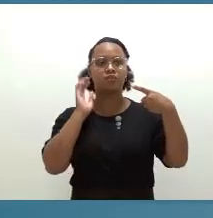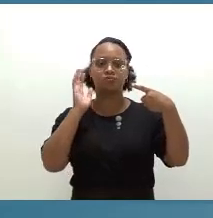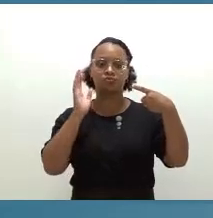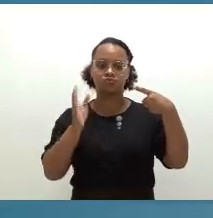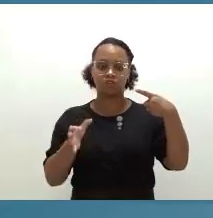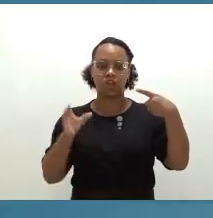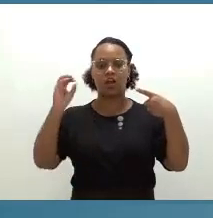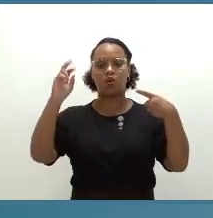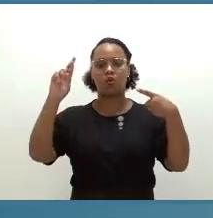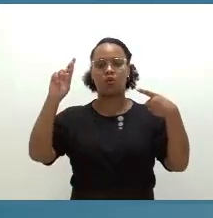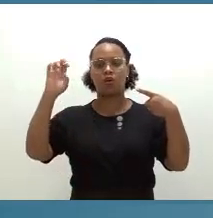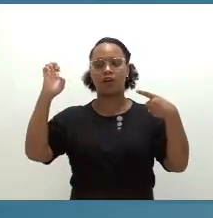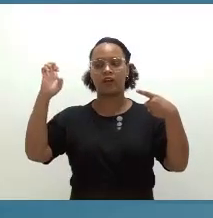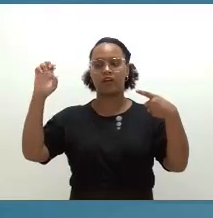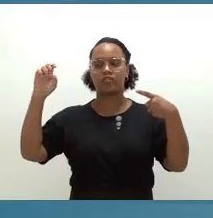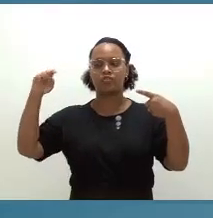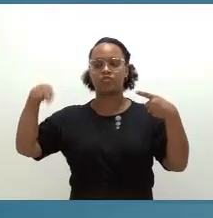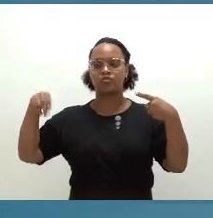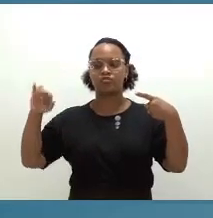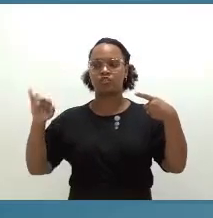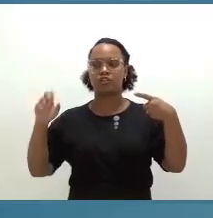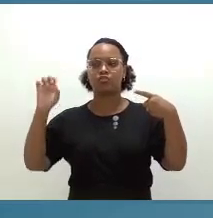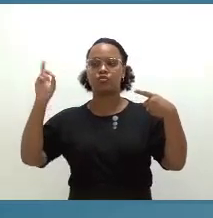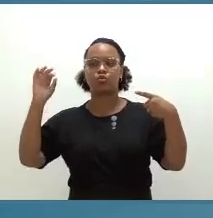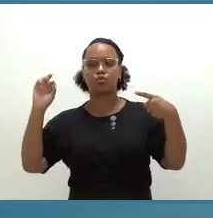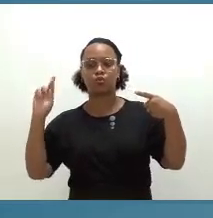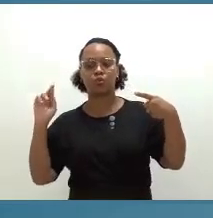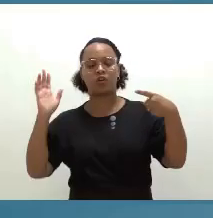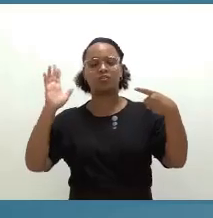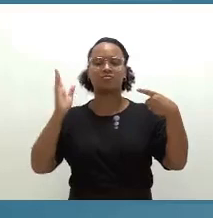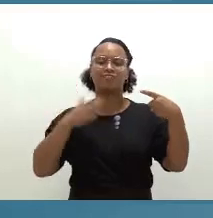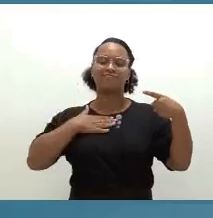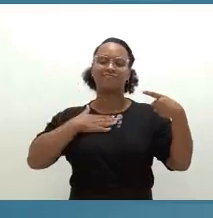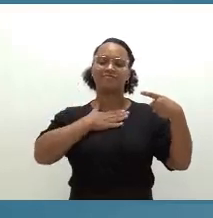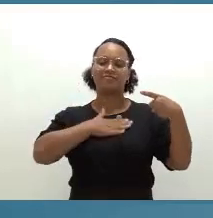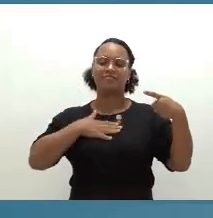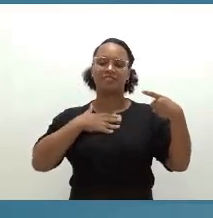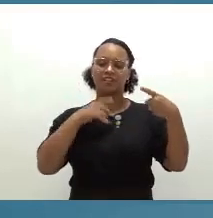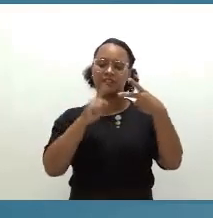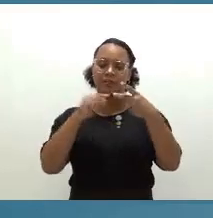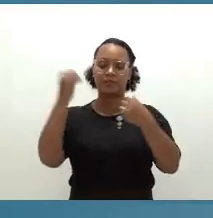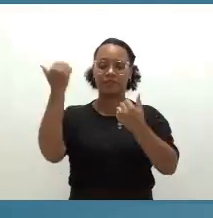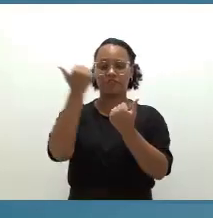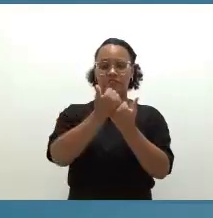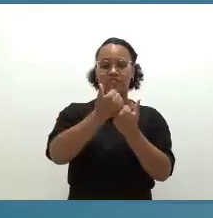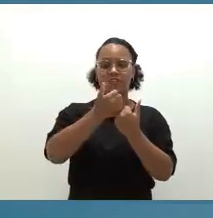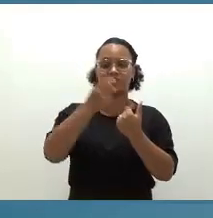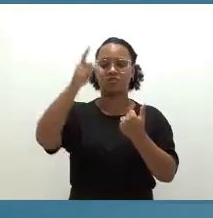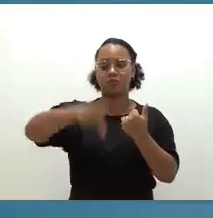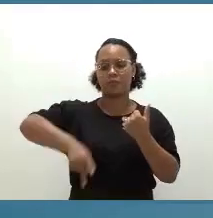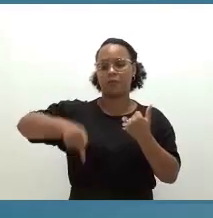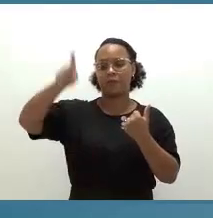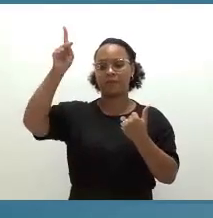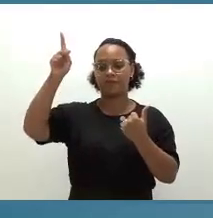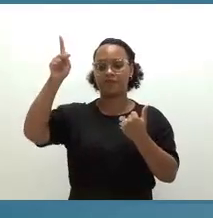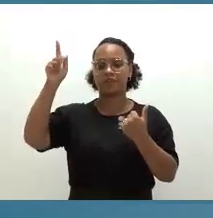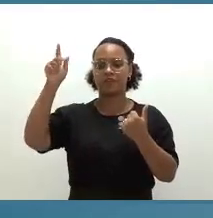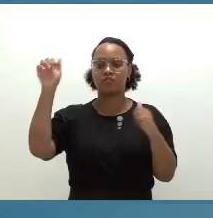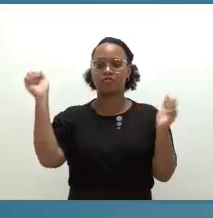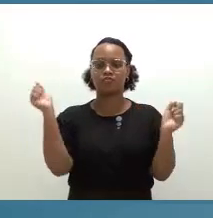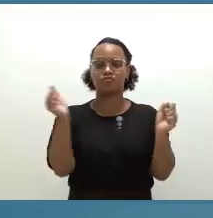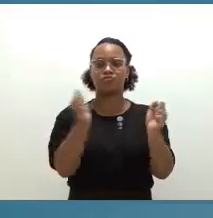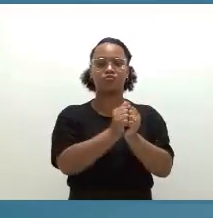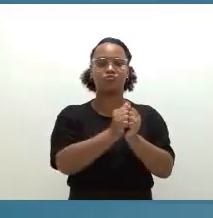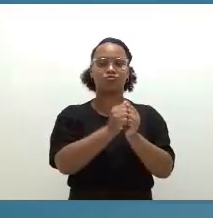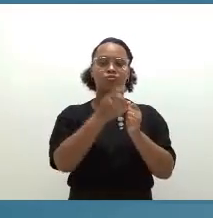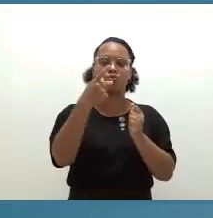corregedor. Tive a satisfação, estou tendo, de ser vice-presidente ao lado da administração